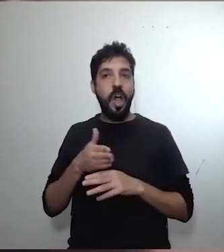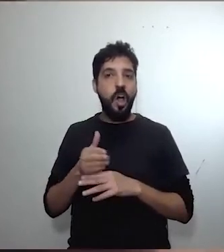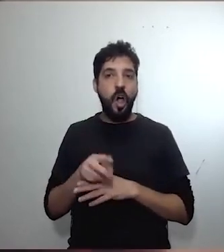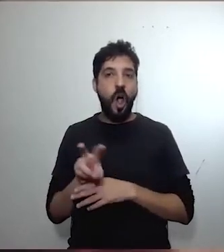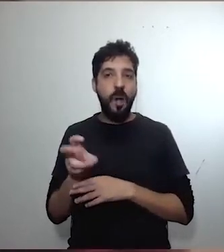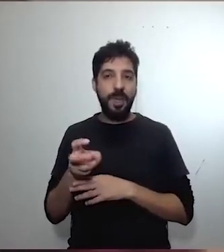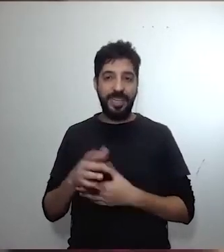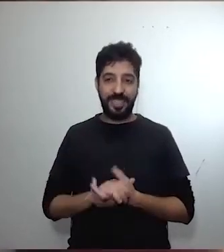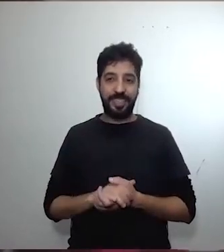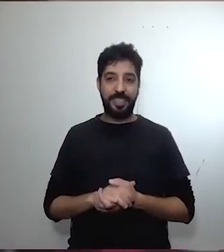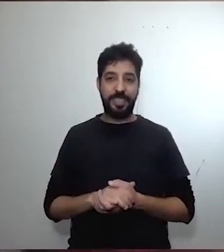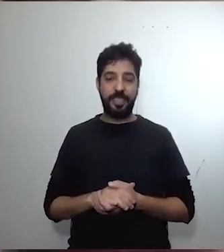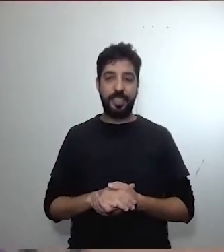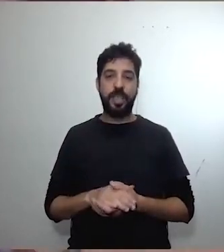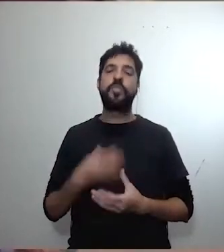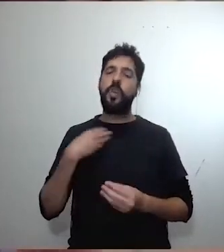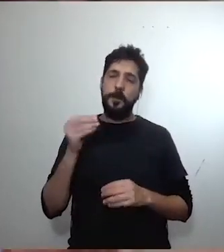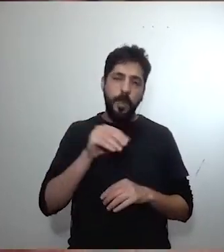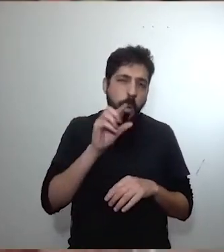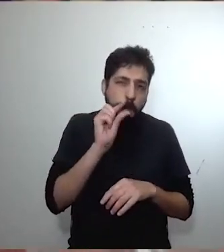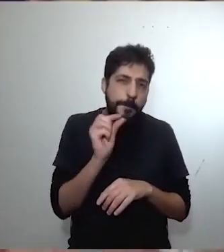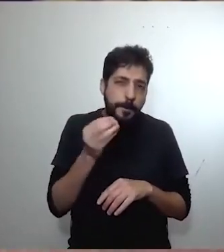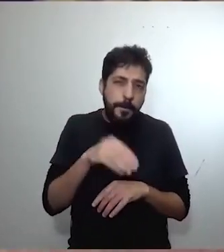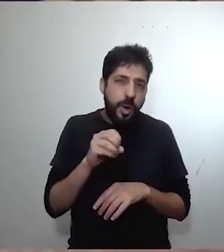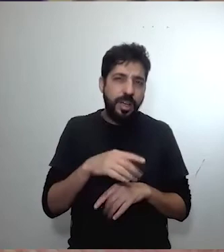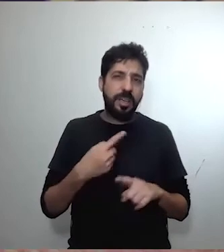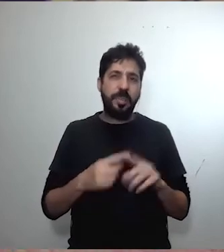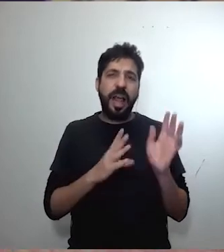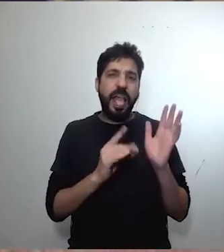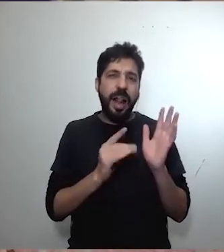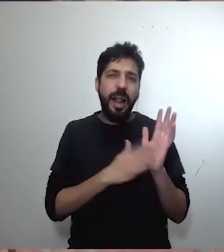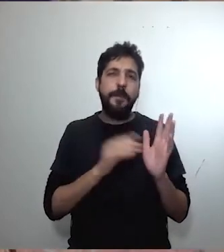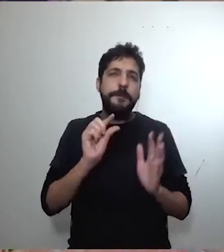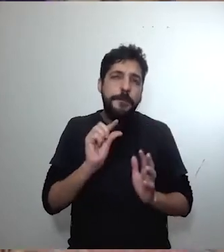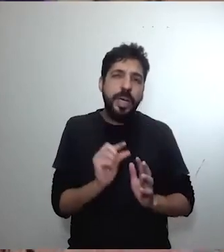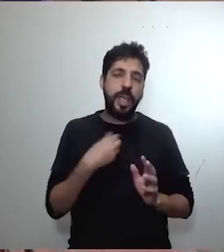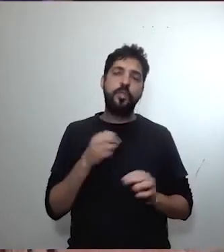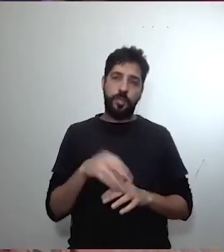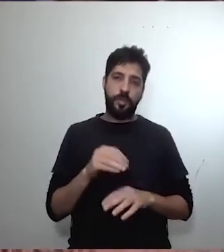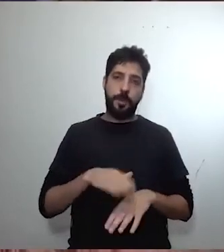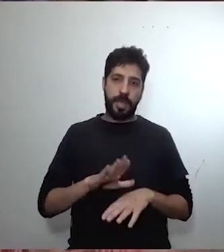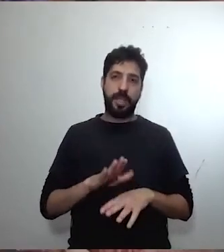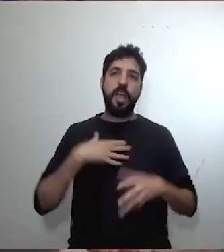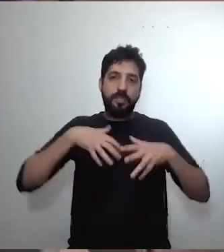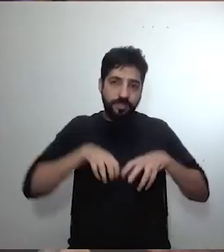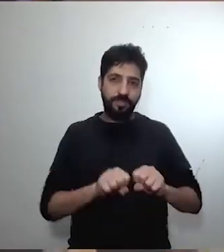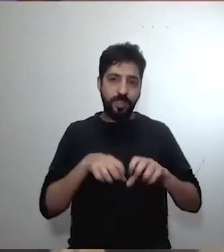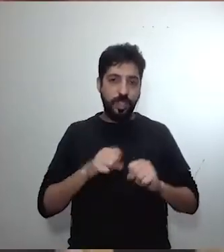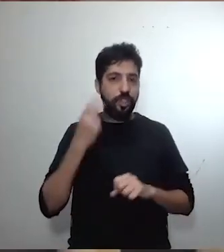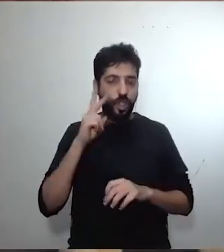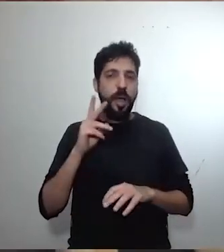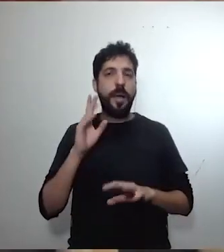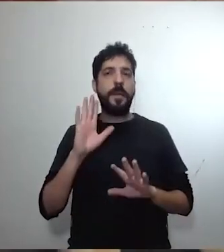tá grudando um pouquinho aqui no dedo da mamãe. Eu vou colocar mais um pouquinho de nada de farinha e vou amassar de